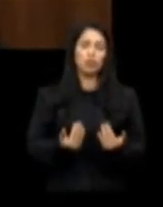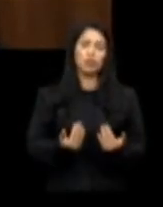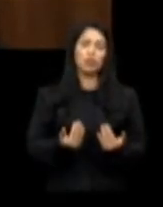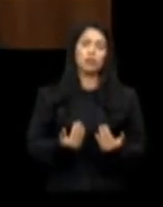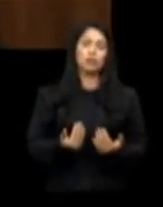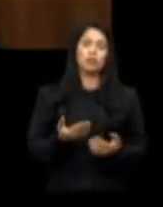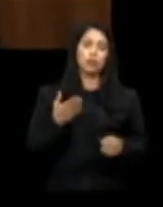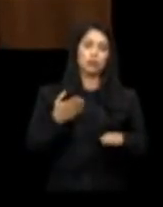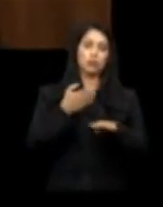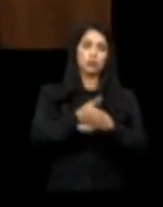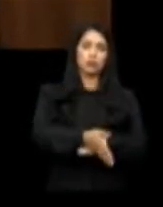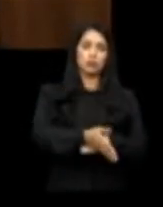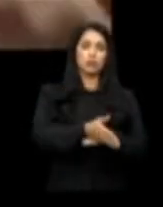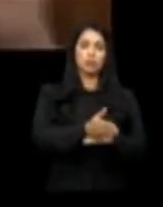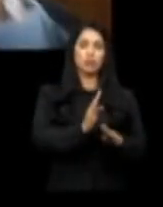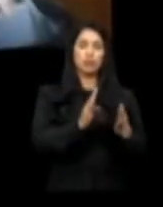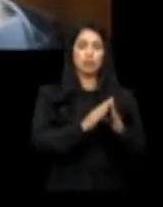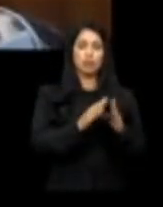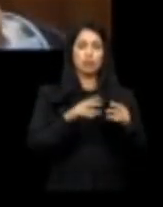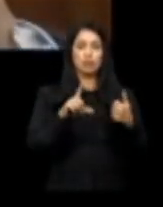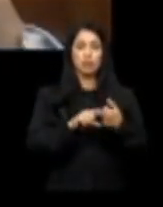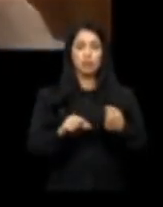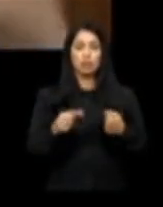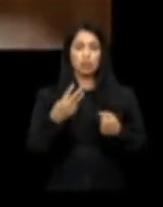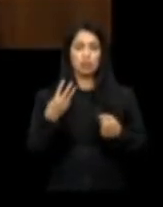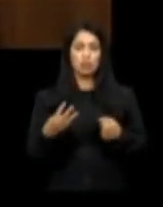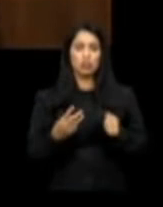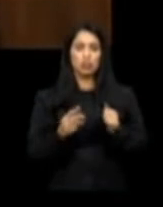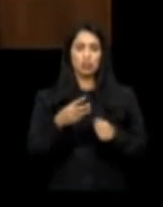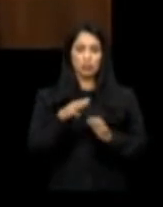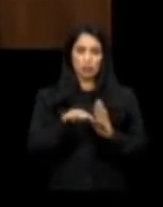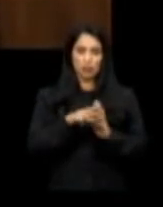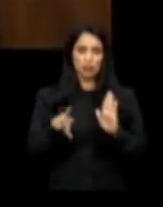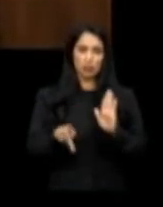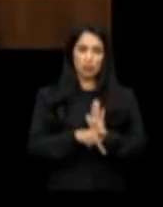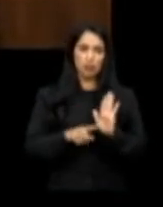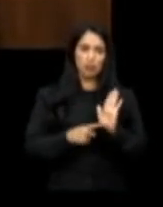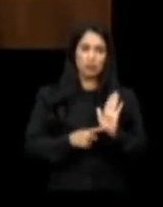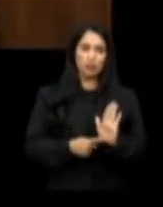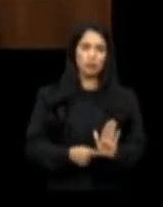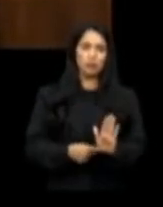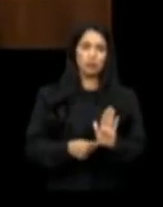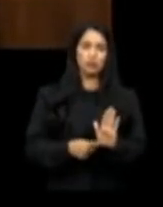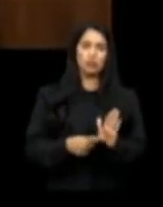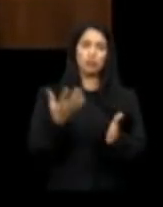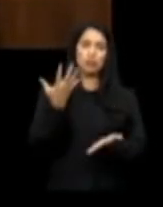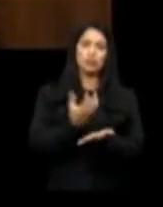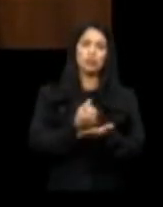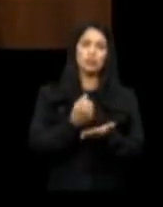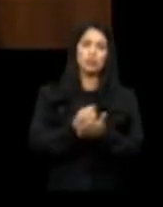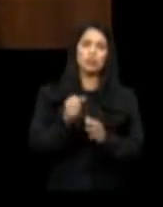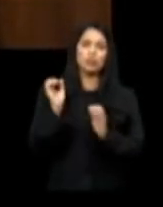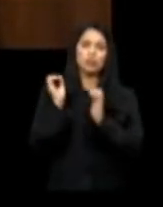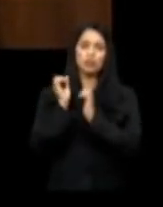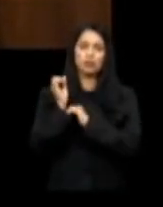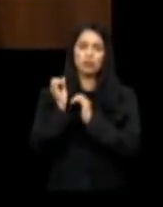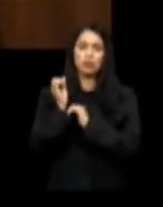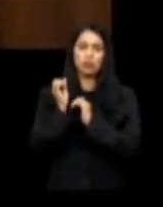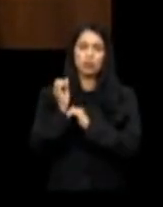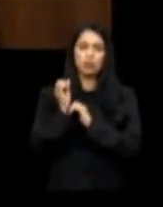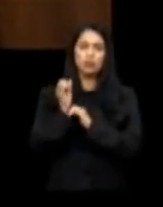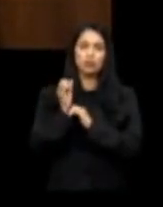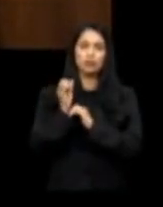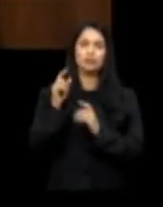pesquisas domiciliares. O artigo 3º da MP dispõe ainda que os dados terão caráter sigiloso, não serão utilizados